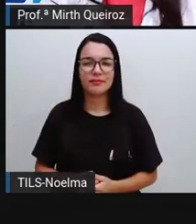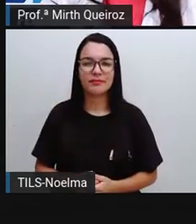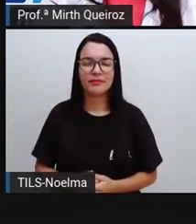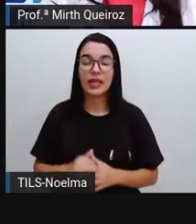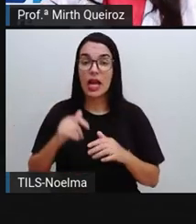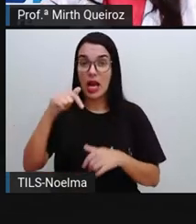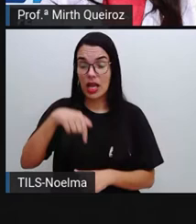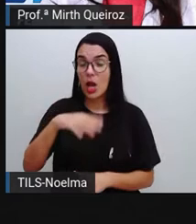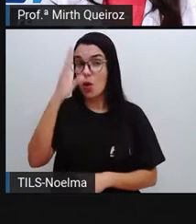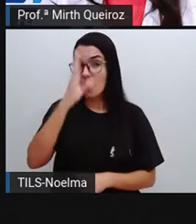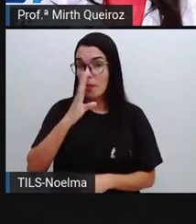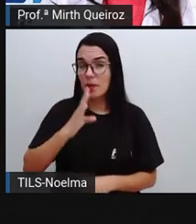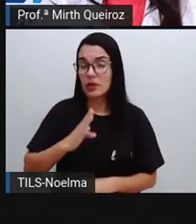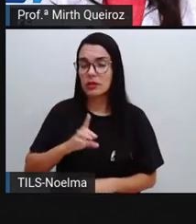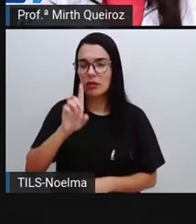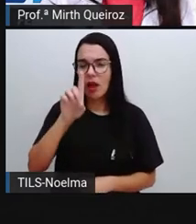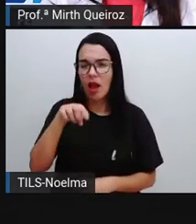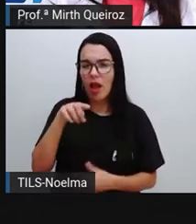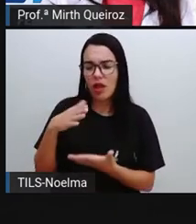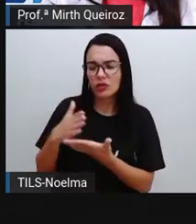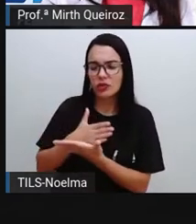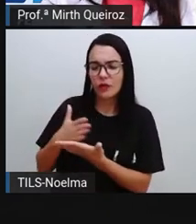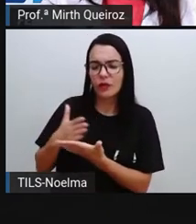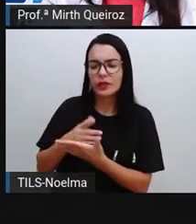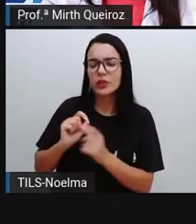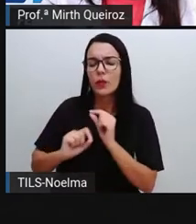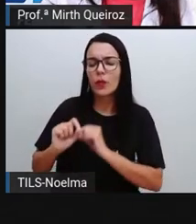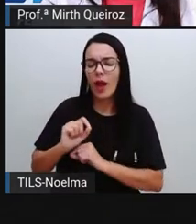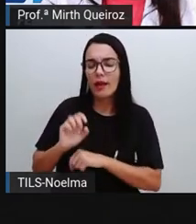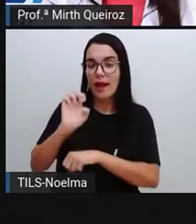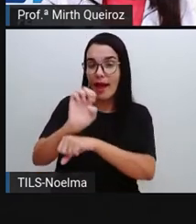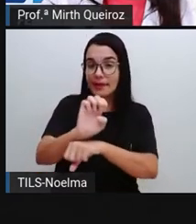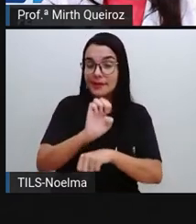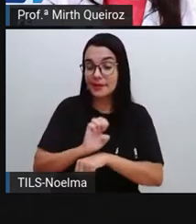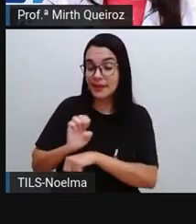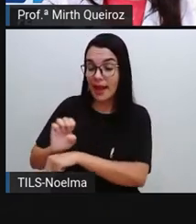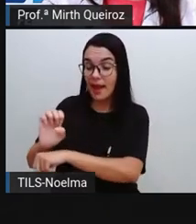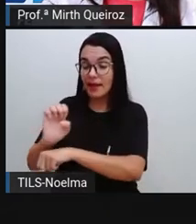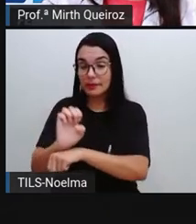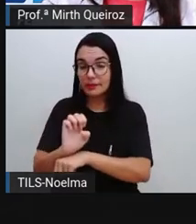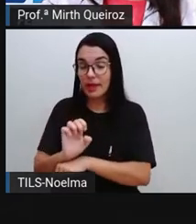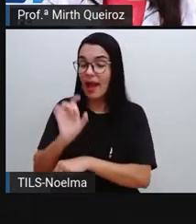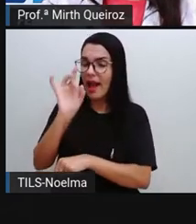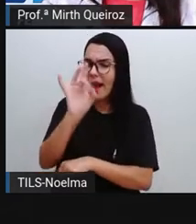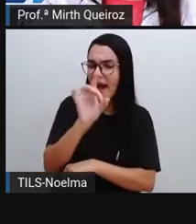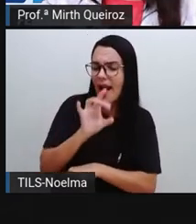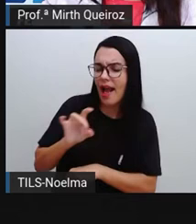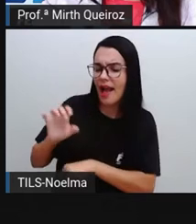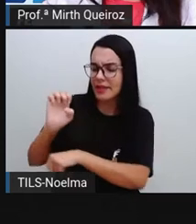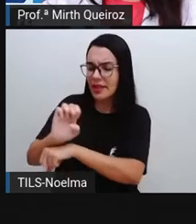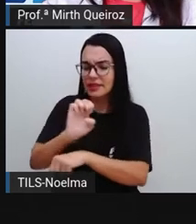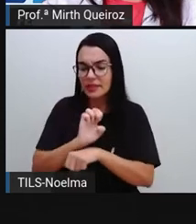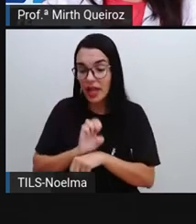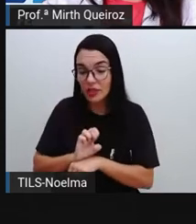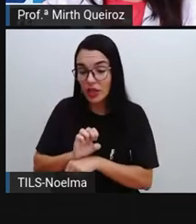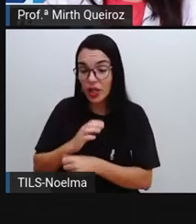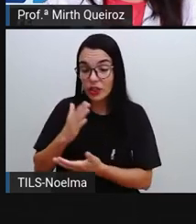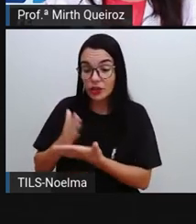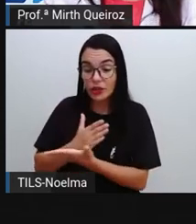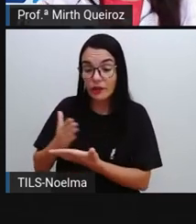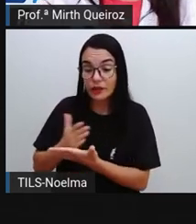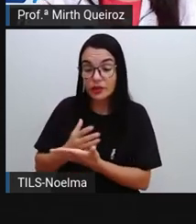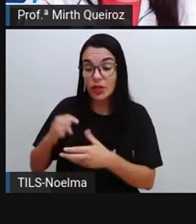O Brasil, ele é dividido em estados. Cada estado é dividido em